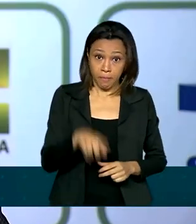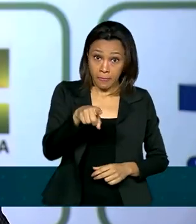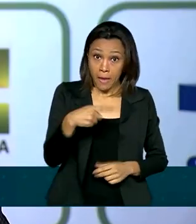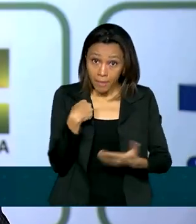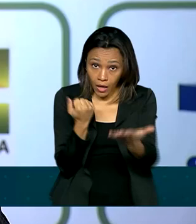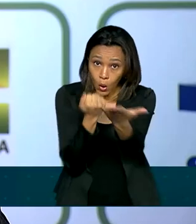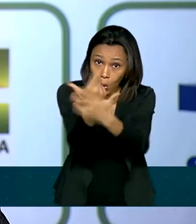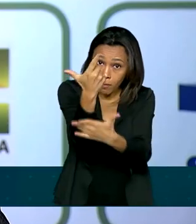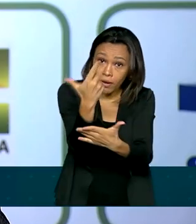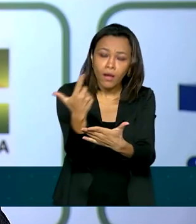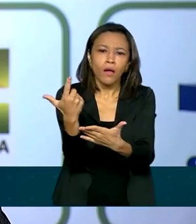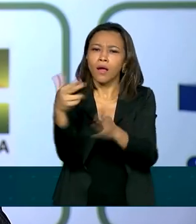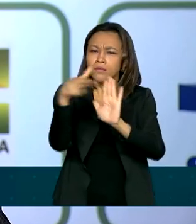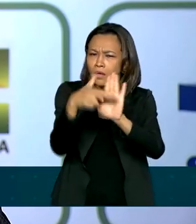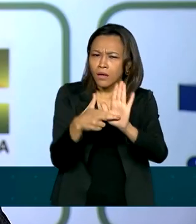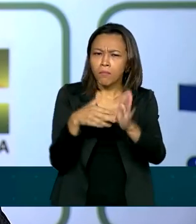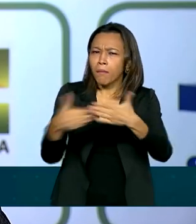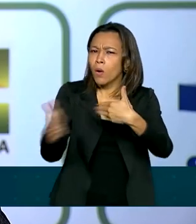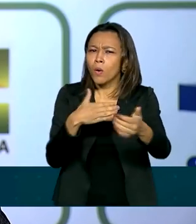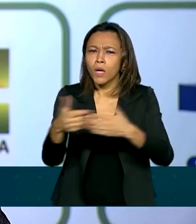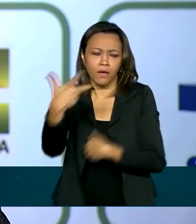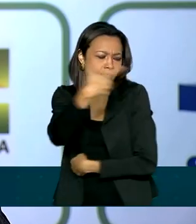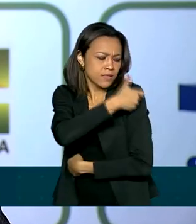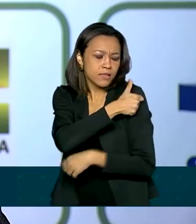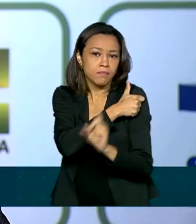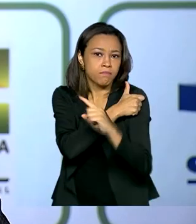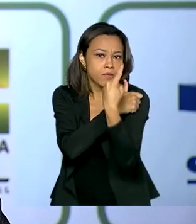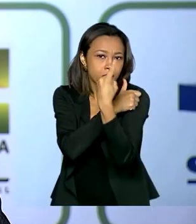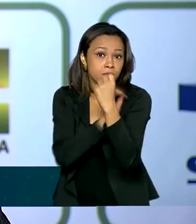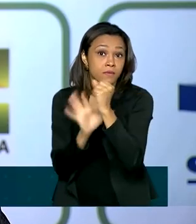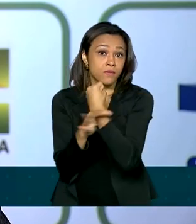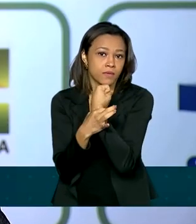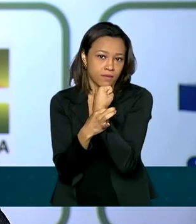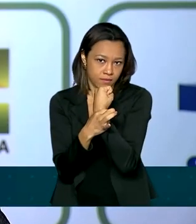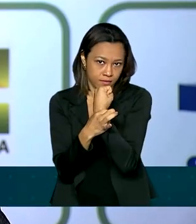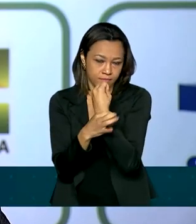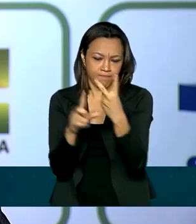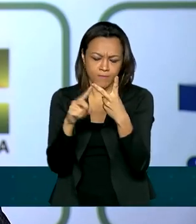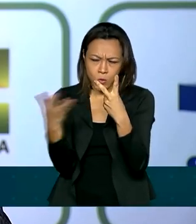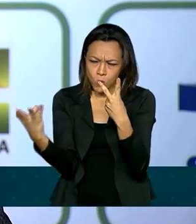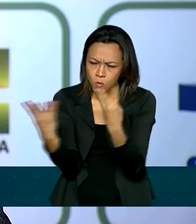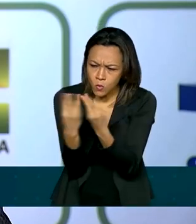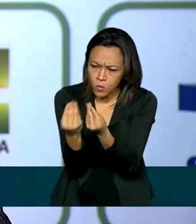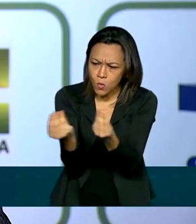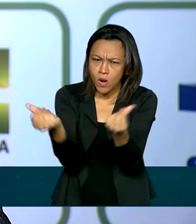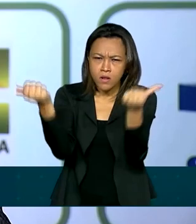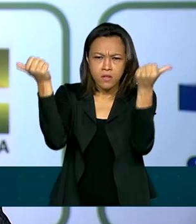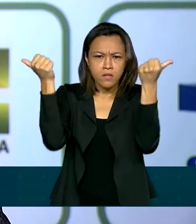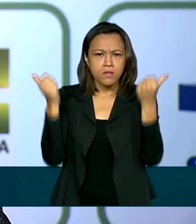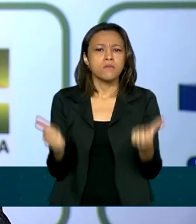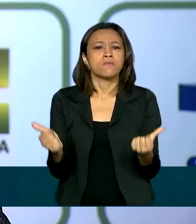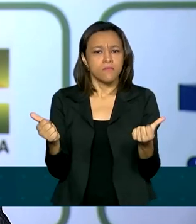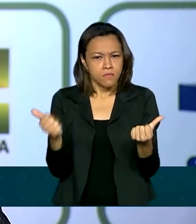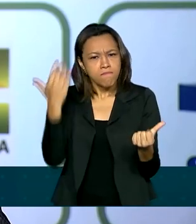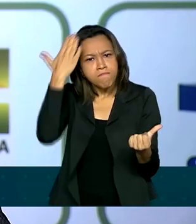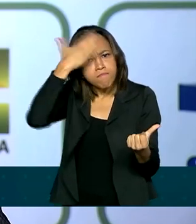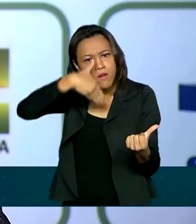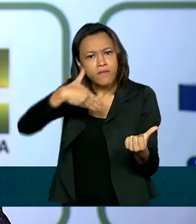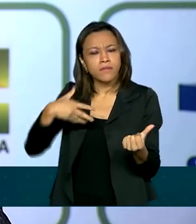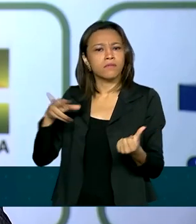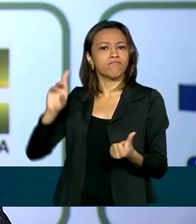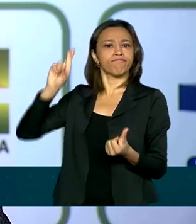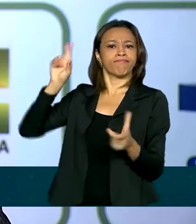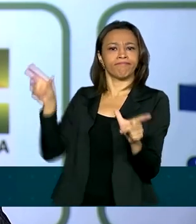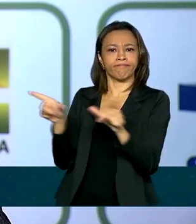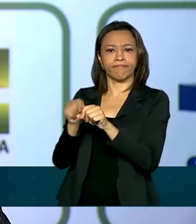aquisição de qualquer vacina prima pela segurança, eficácia, ambos conforme a aprovação da Anvisa,